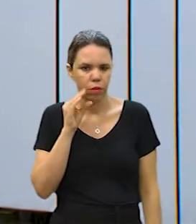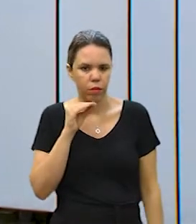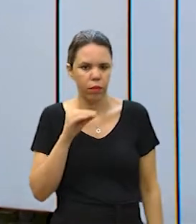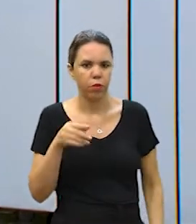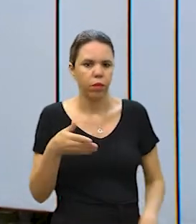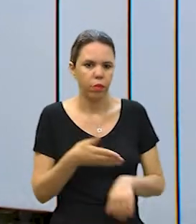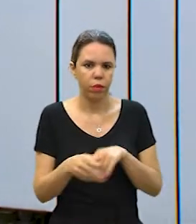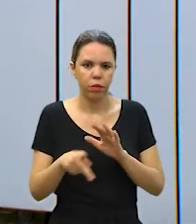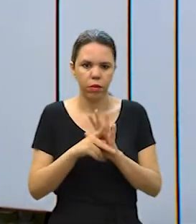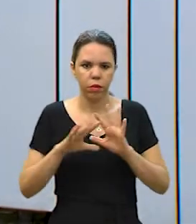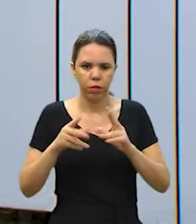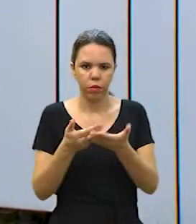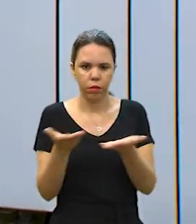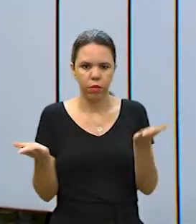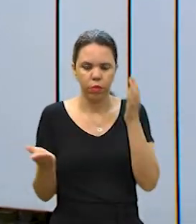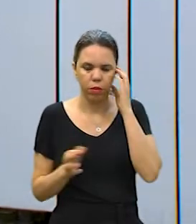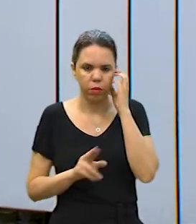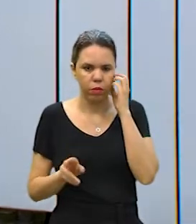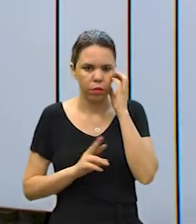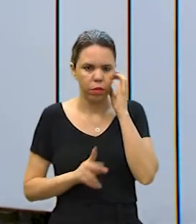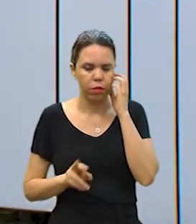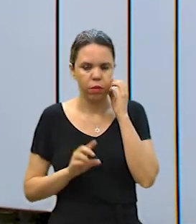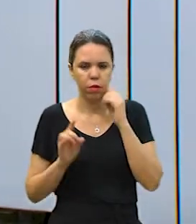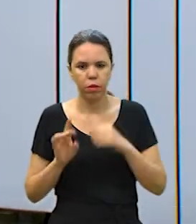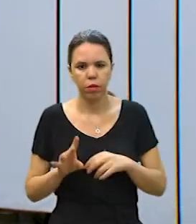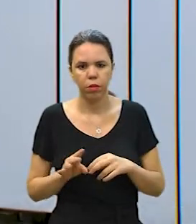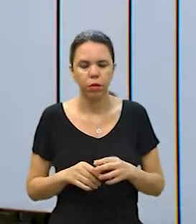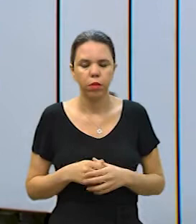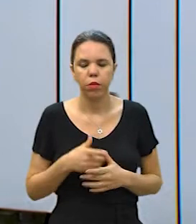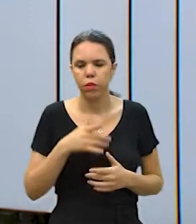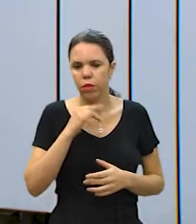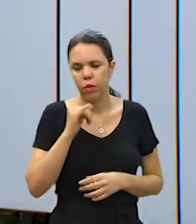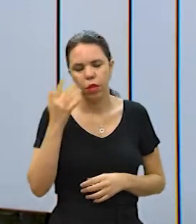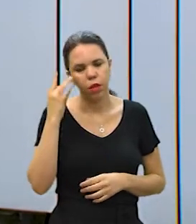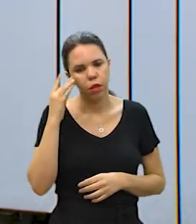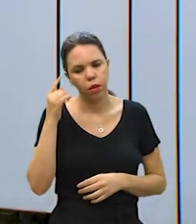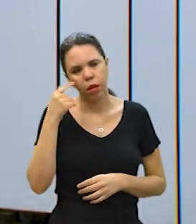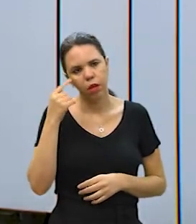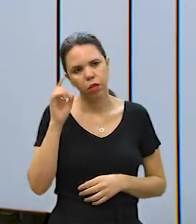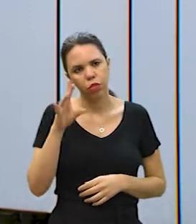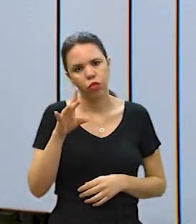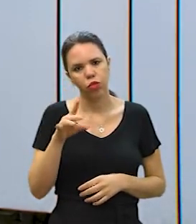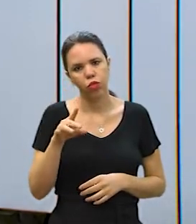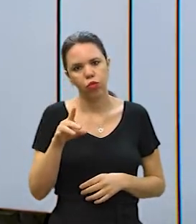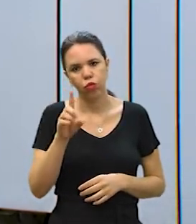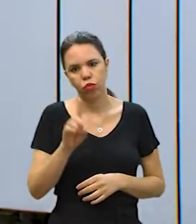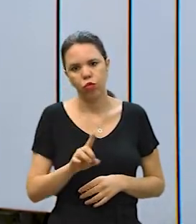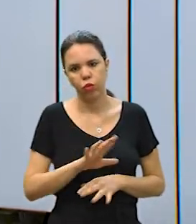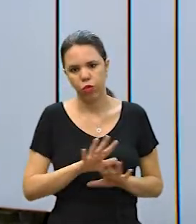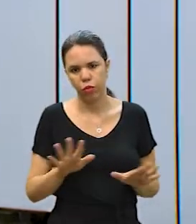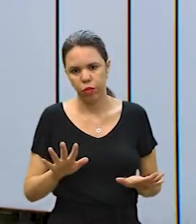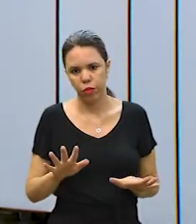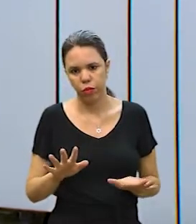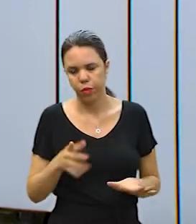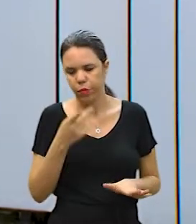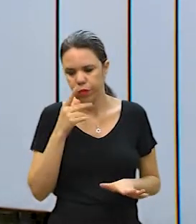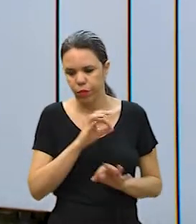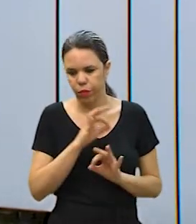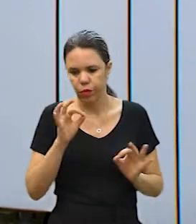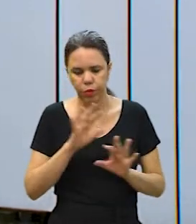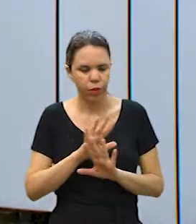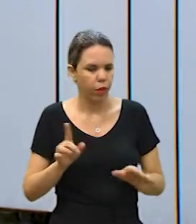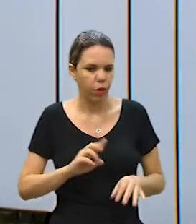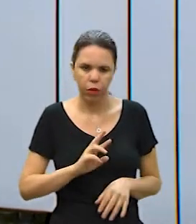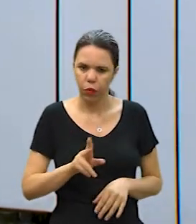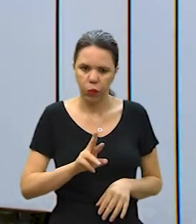é de todos, né? Ela não é... Às vezes o pai, a mãe tem a impressão que a escola é do diretor. O que o diretor falou, está falado. Não é